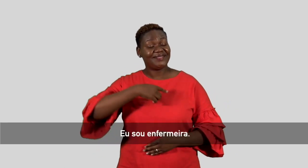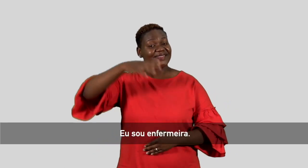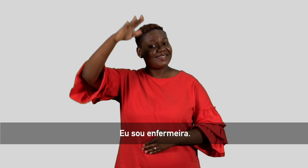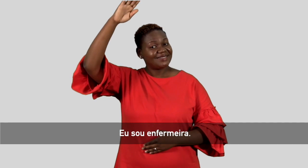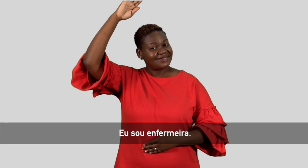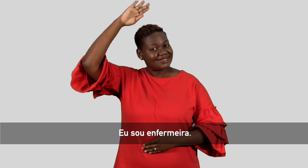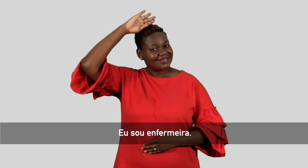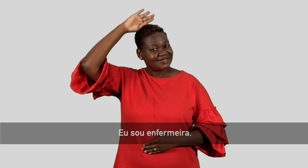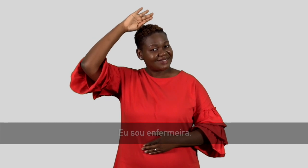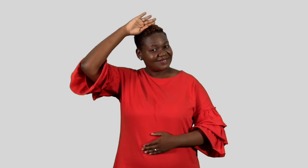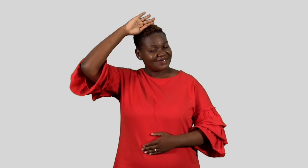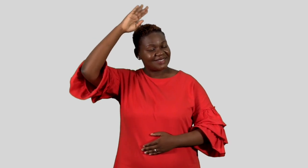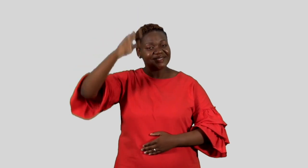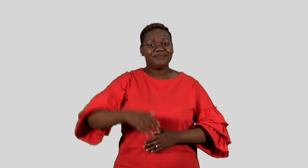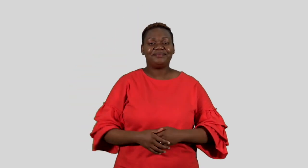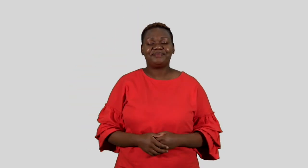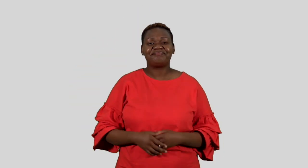Eu sou enfermeira.